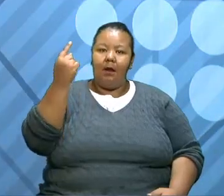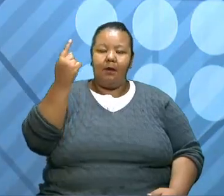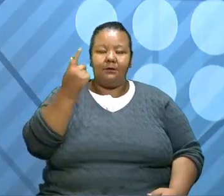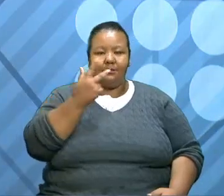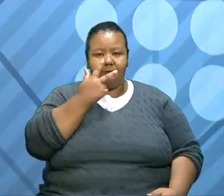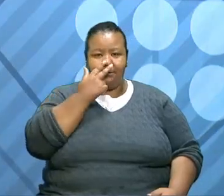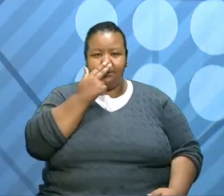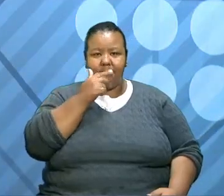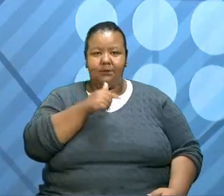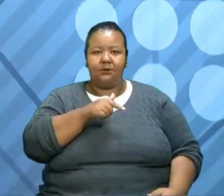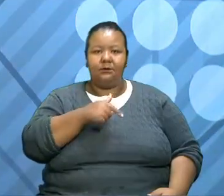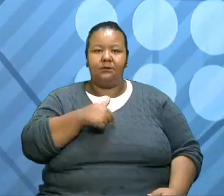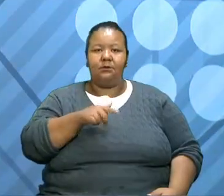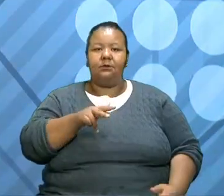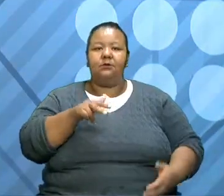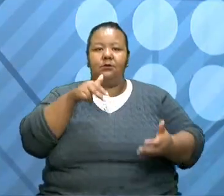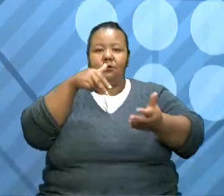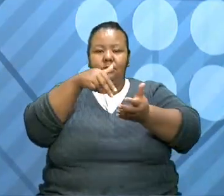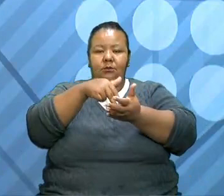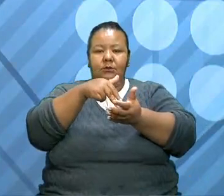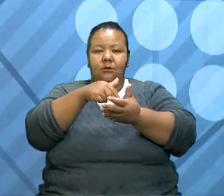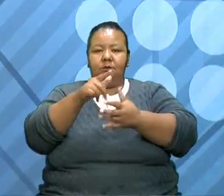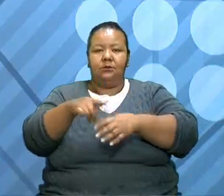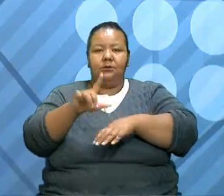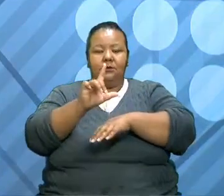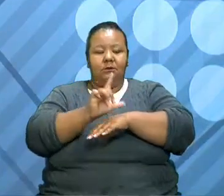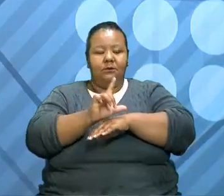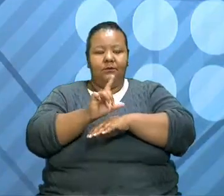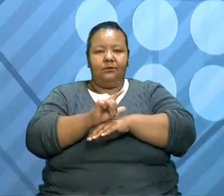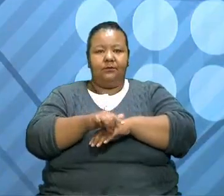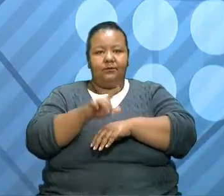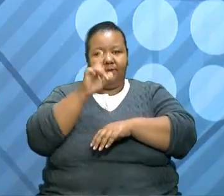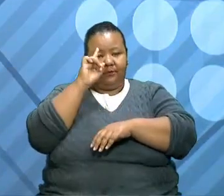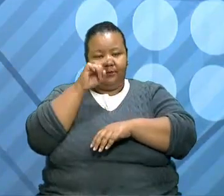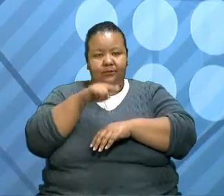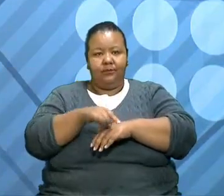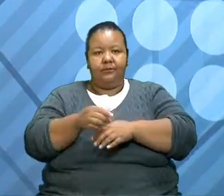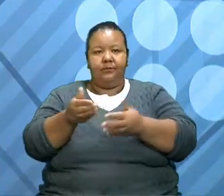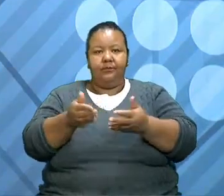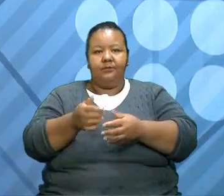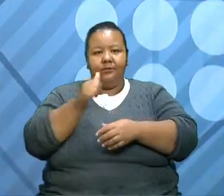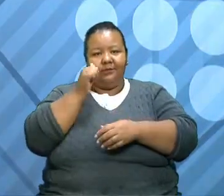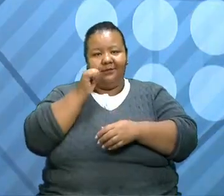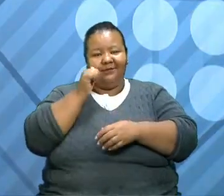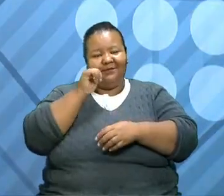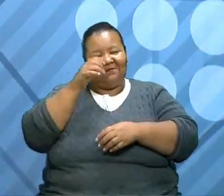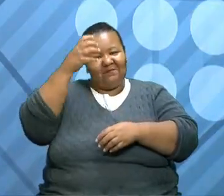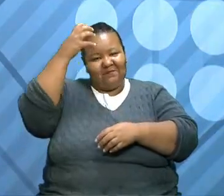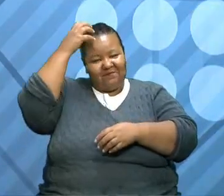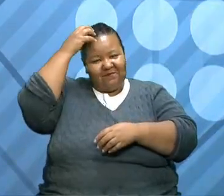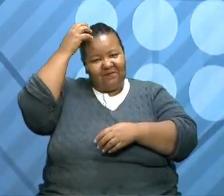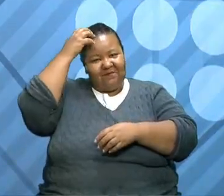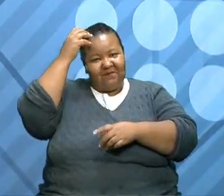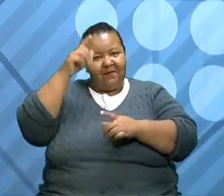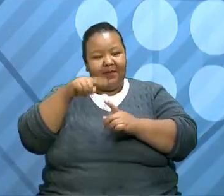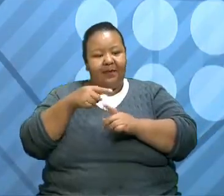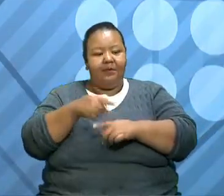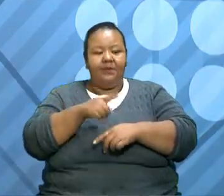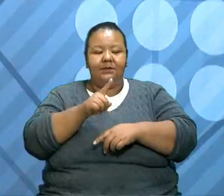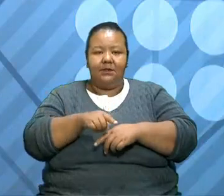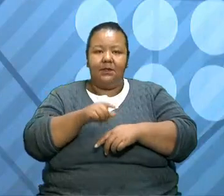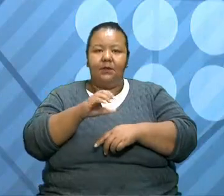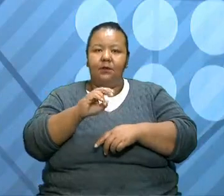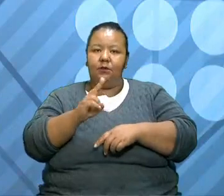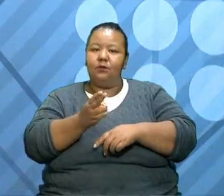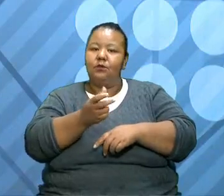ele é mais alto, porque ele está numa posição de líder. Apesar que quem comanda neste momento é a rainha, mesmo que figurativa bem, mas ele tem,